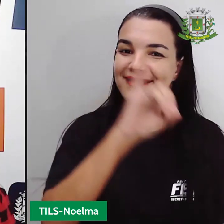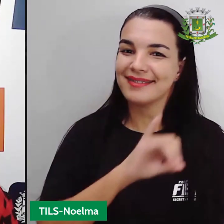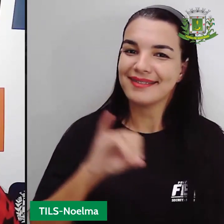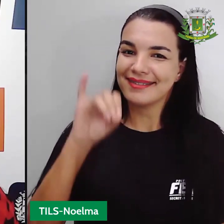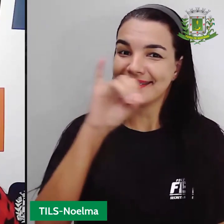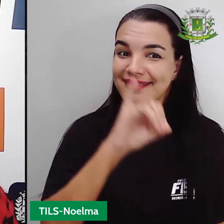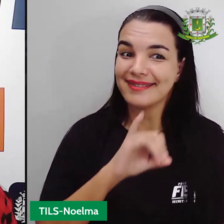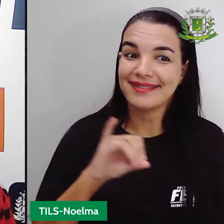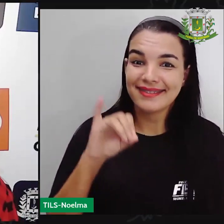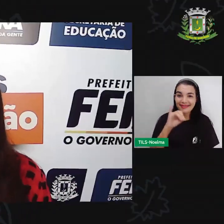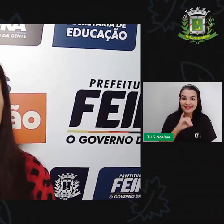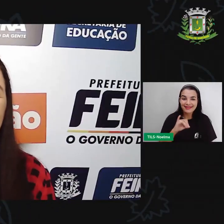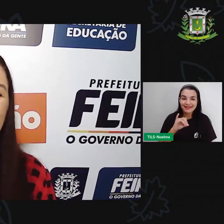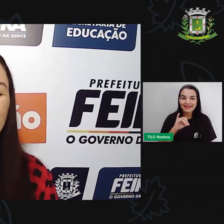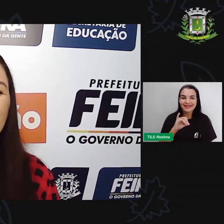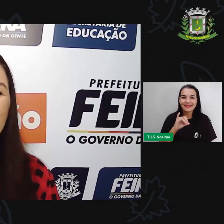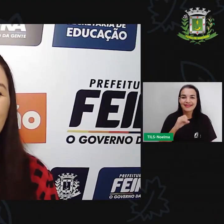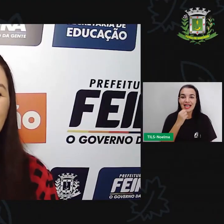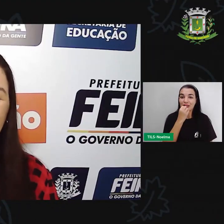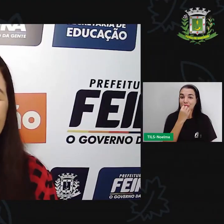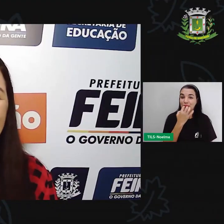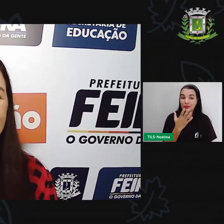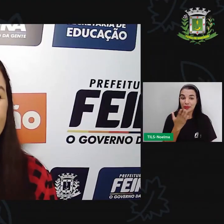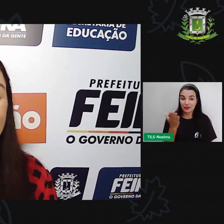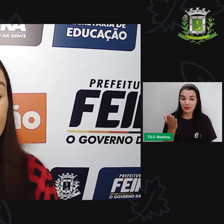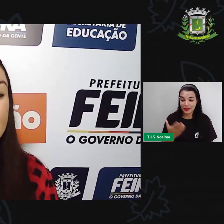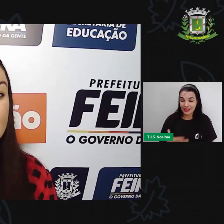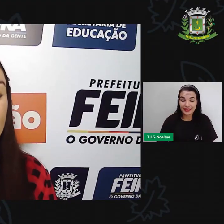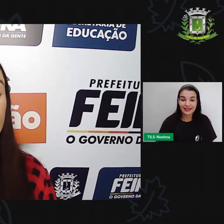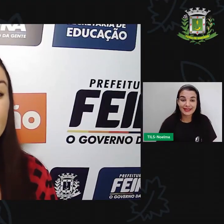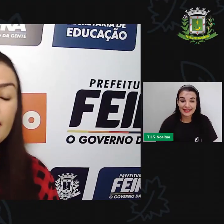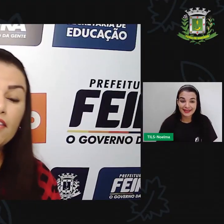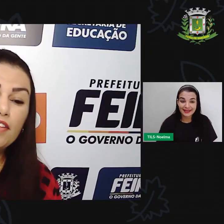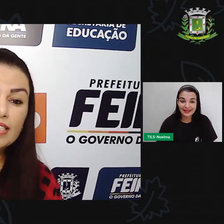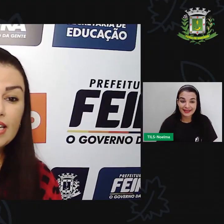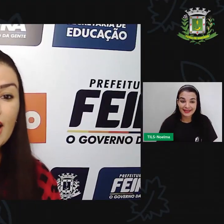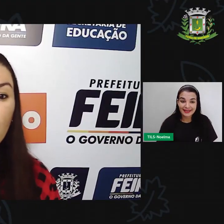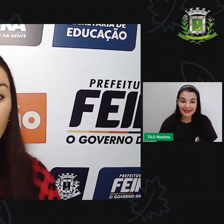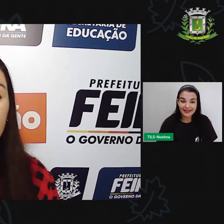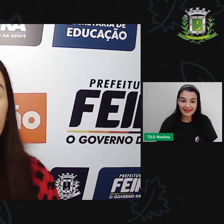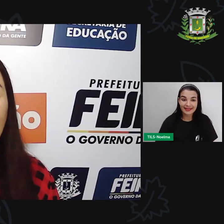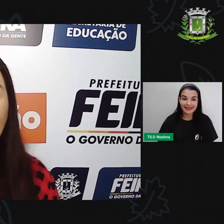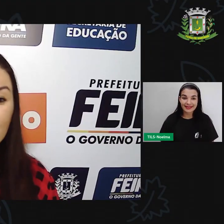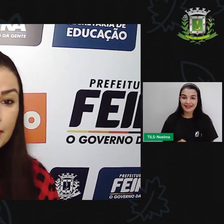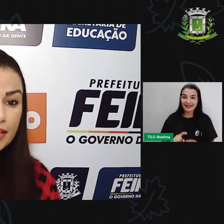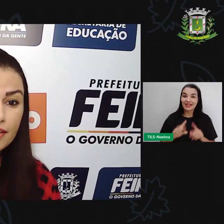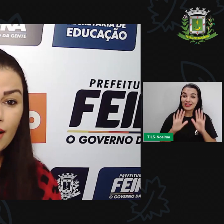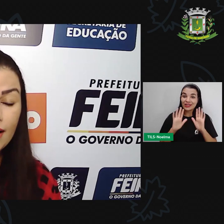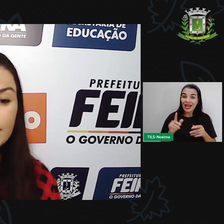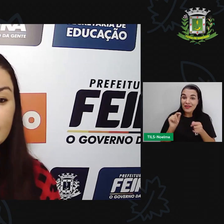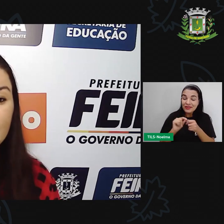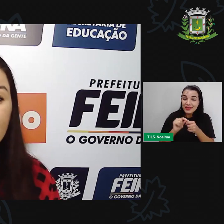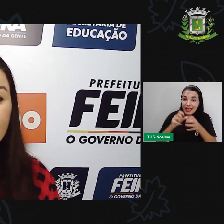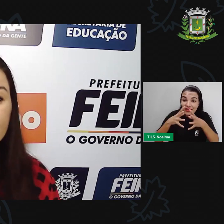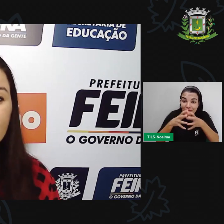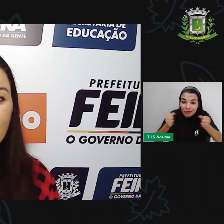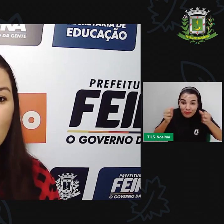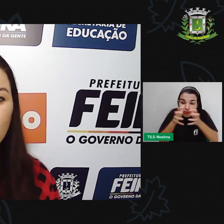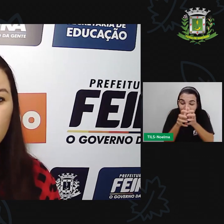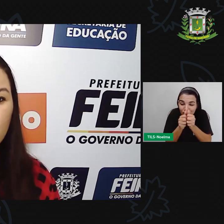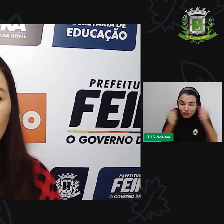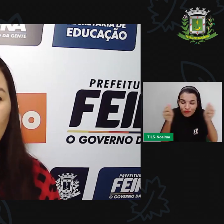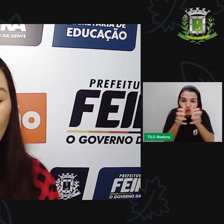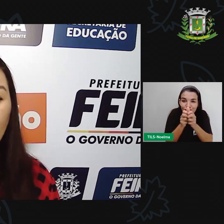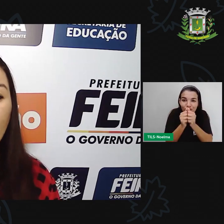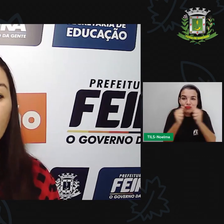Olá, meus amores, tudo bem com vocês? E aí, fizeram o slime, a receita lá,